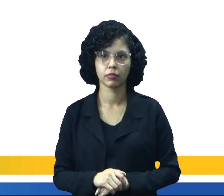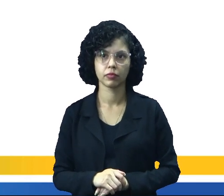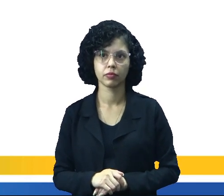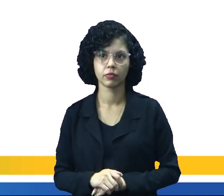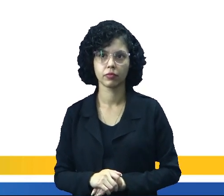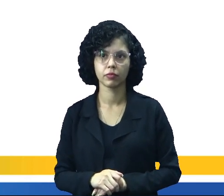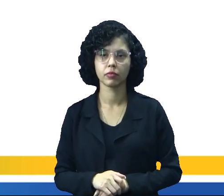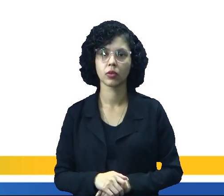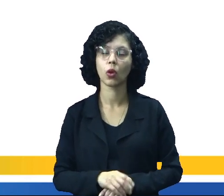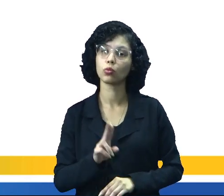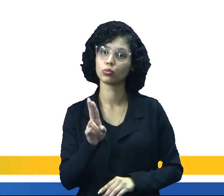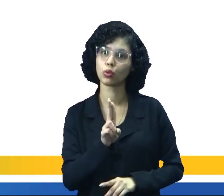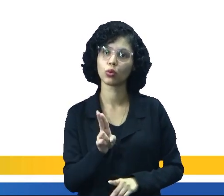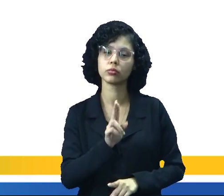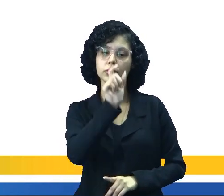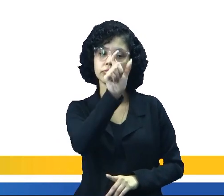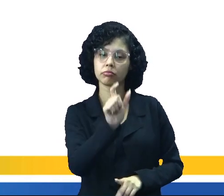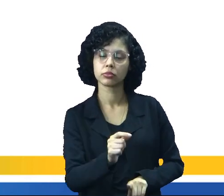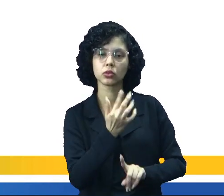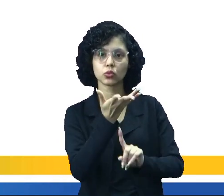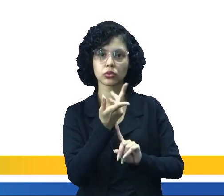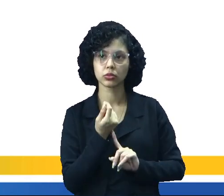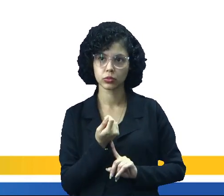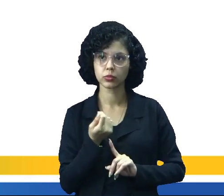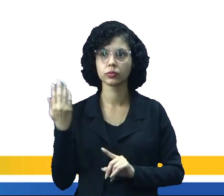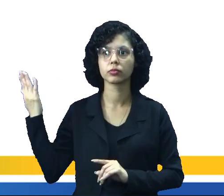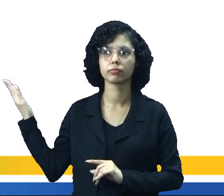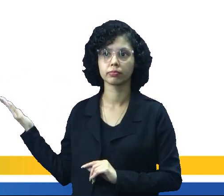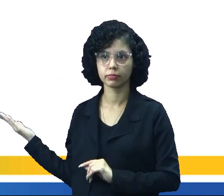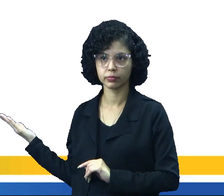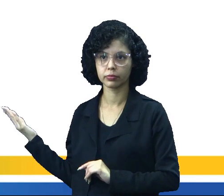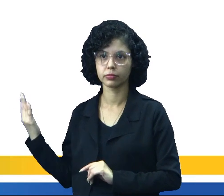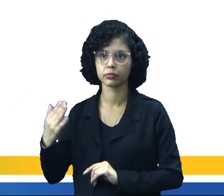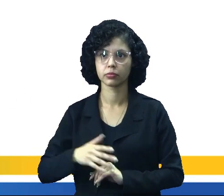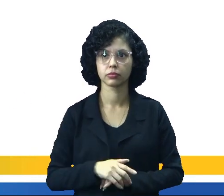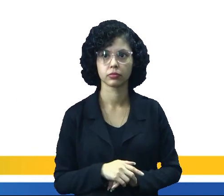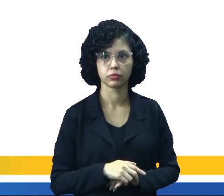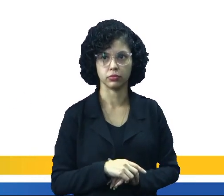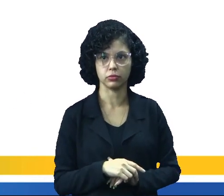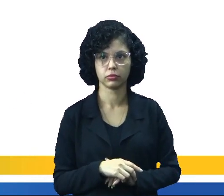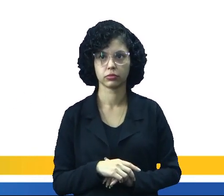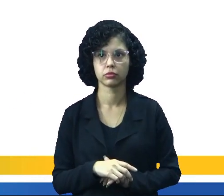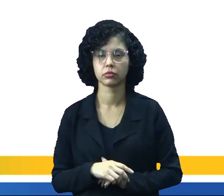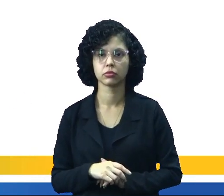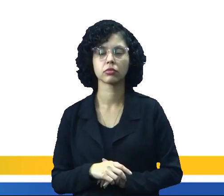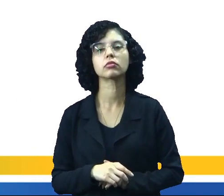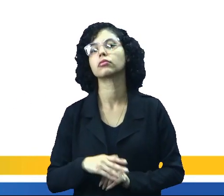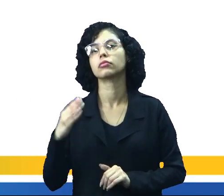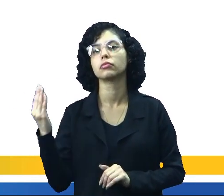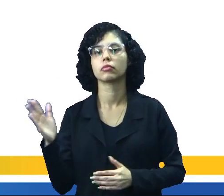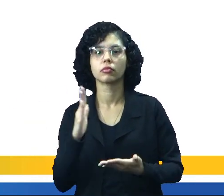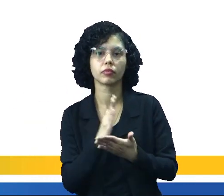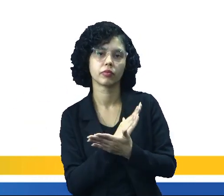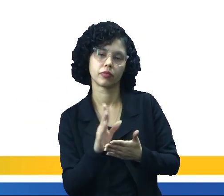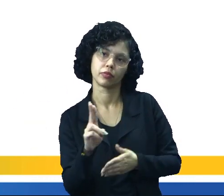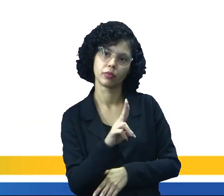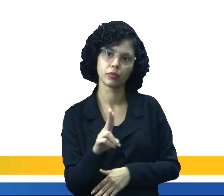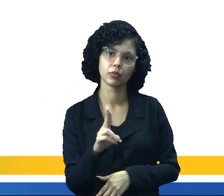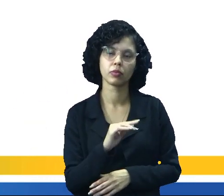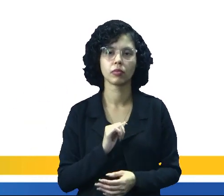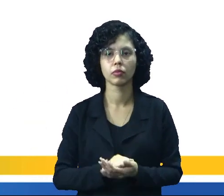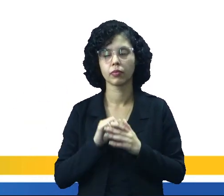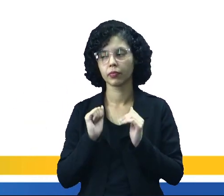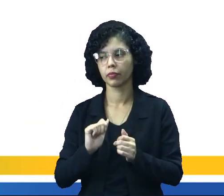gente já viu, né? Hélio Oiticica, Iberê Camargo, tá? Então esses são alguns nomes que vocês